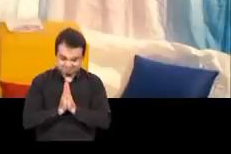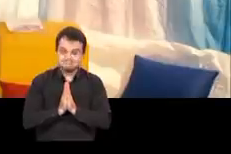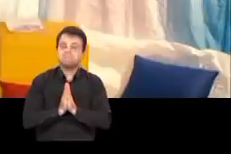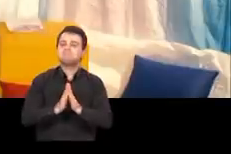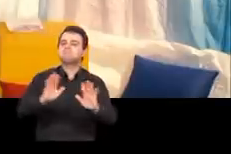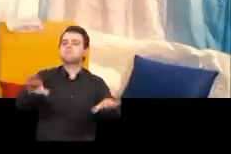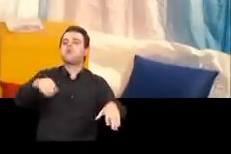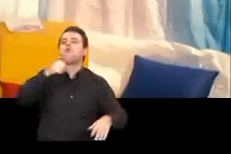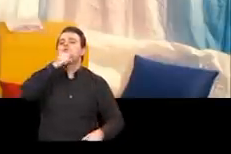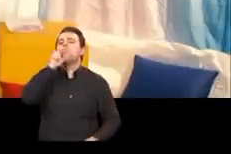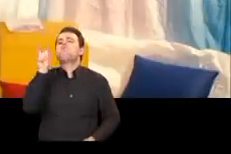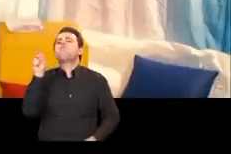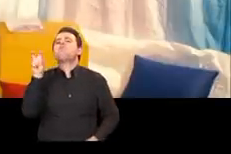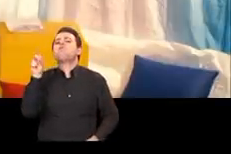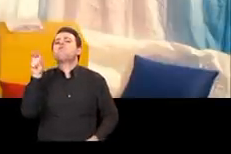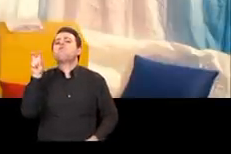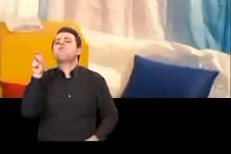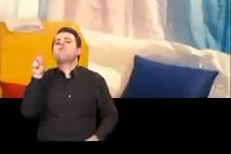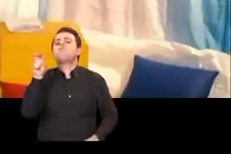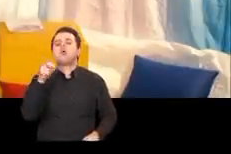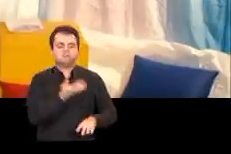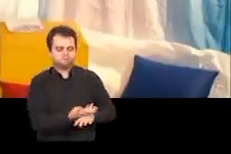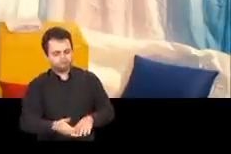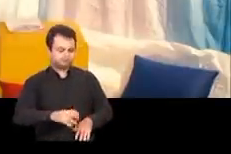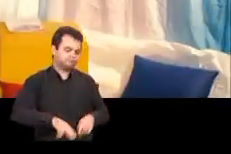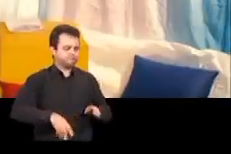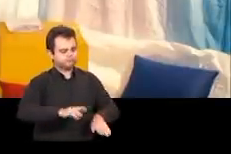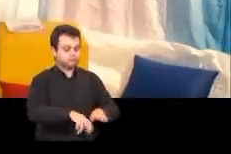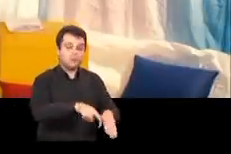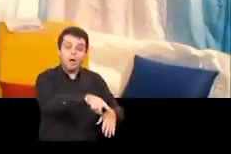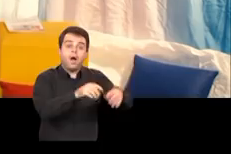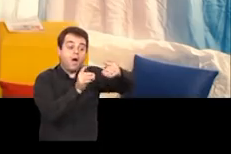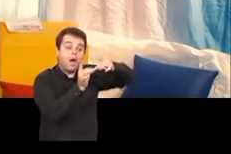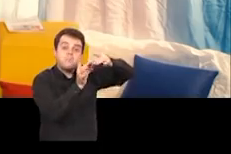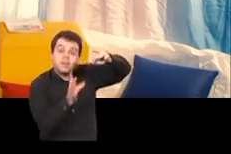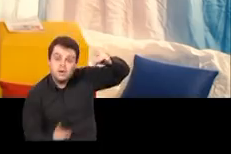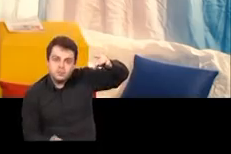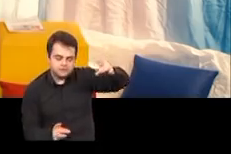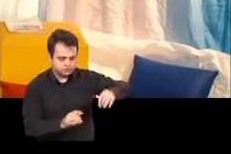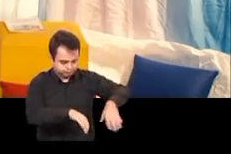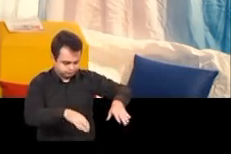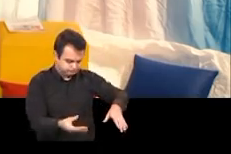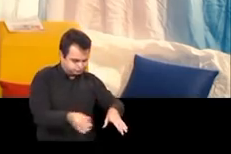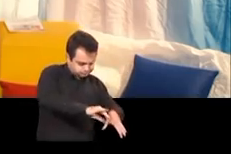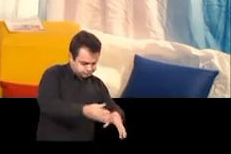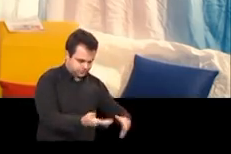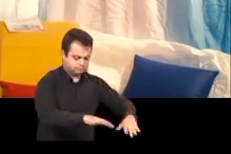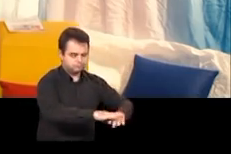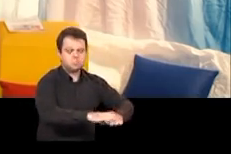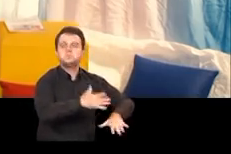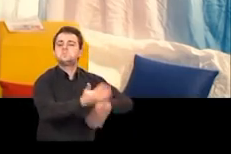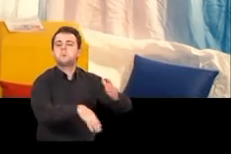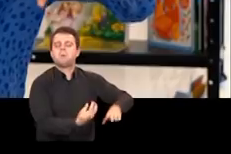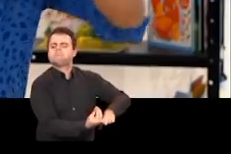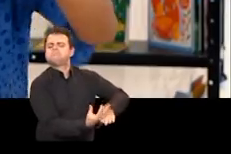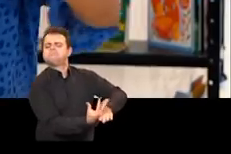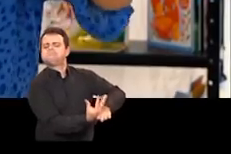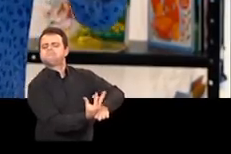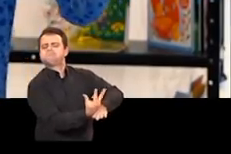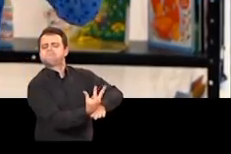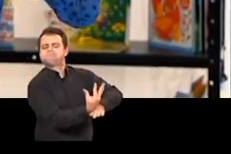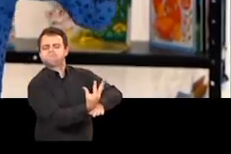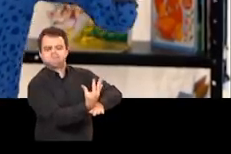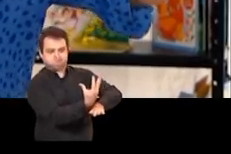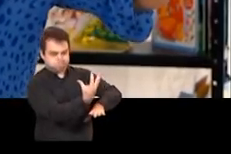O vovô foi para a horta plantar um rabanete. O rabanete cresceu, cresceu,